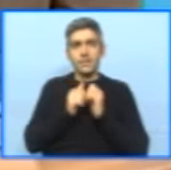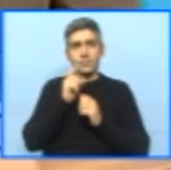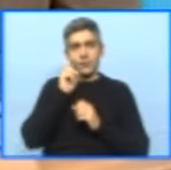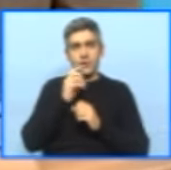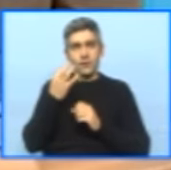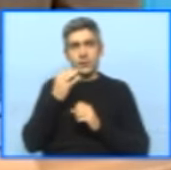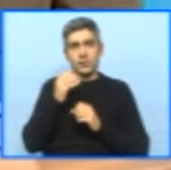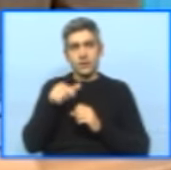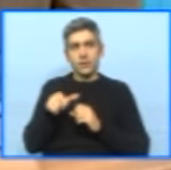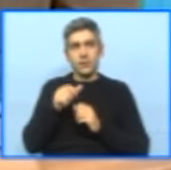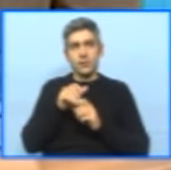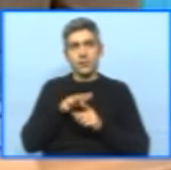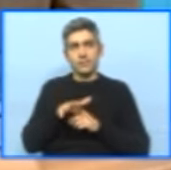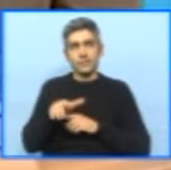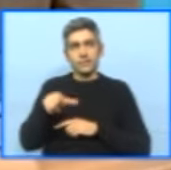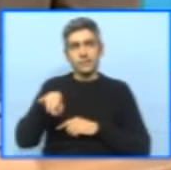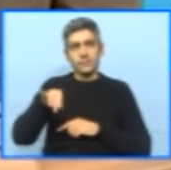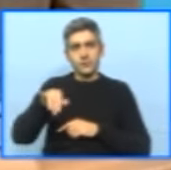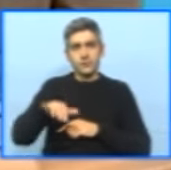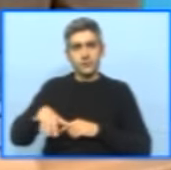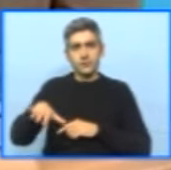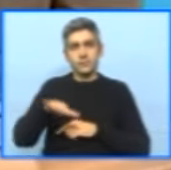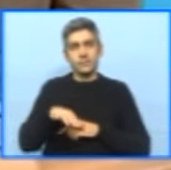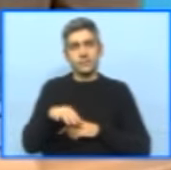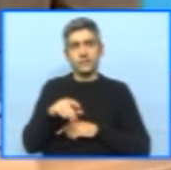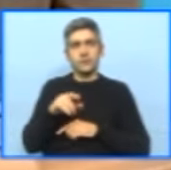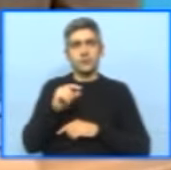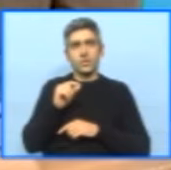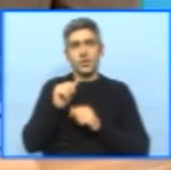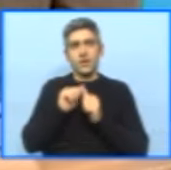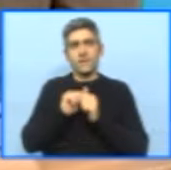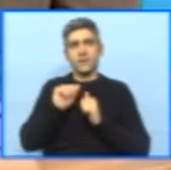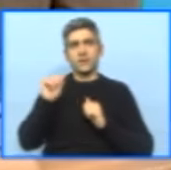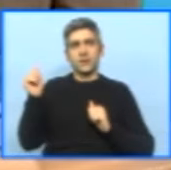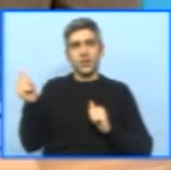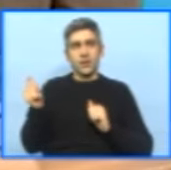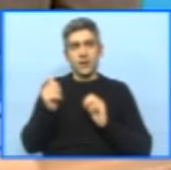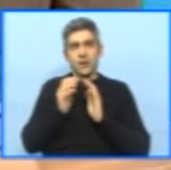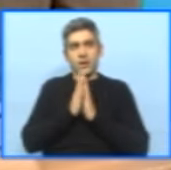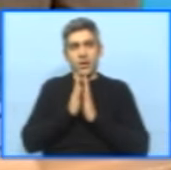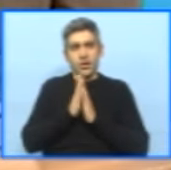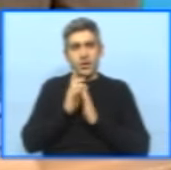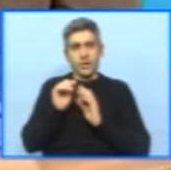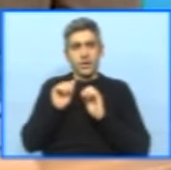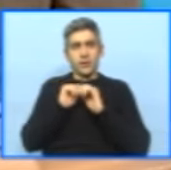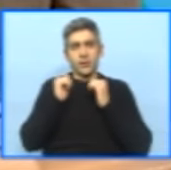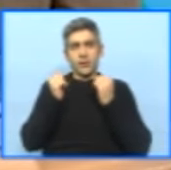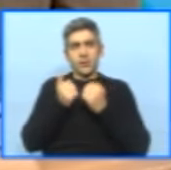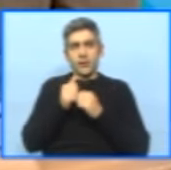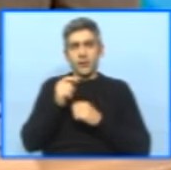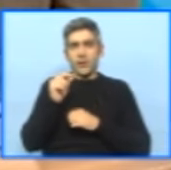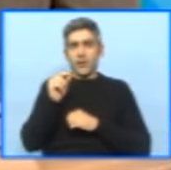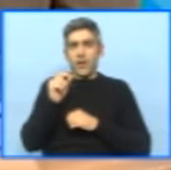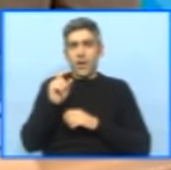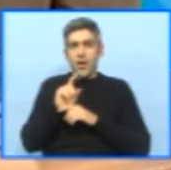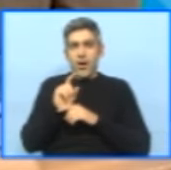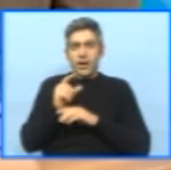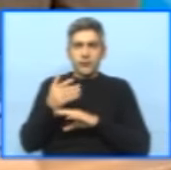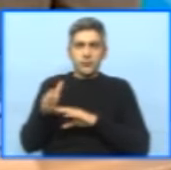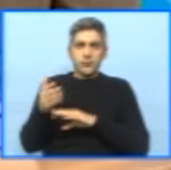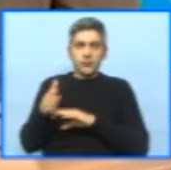também lá neste lugar que era um pouco, enfim, afastado religiosamente e socialmente, um pouco